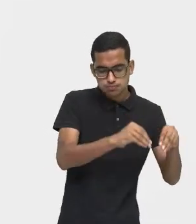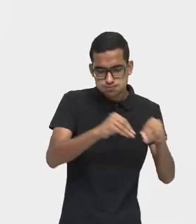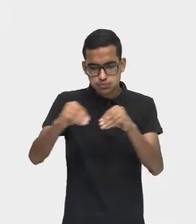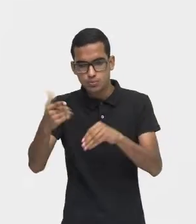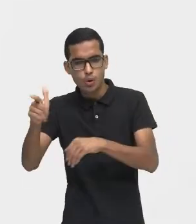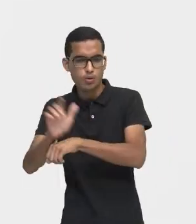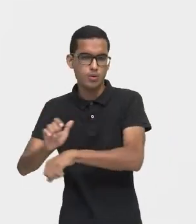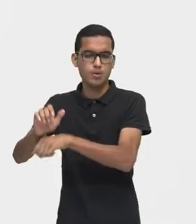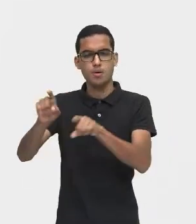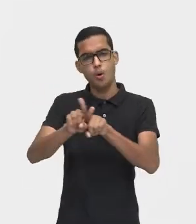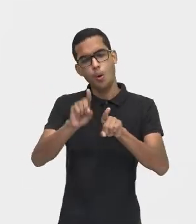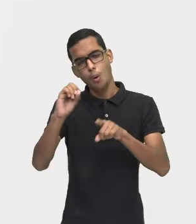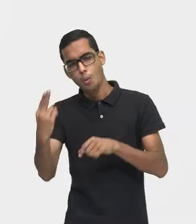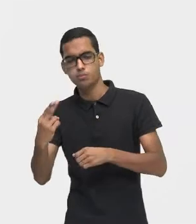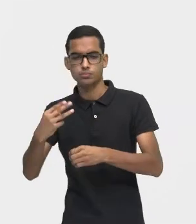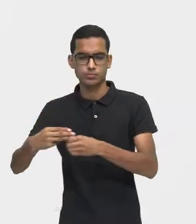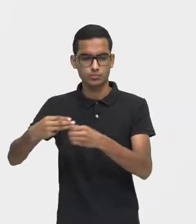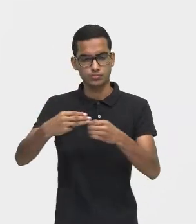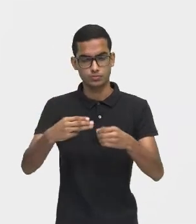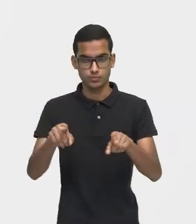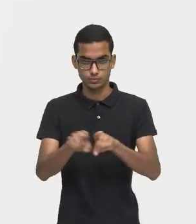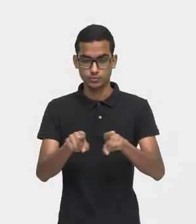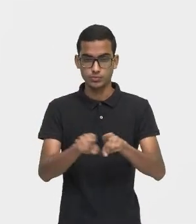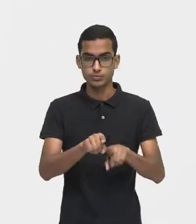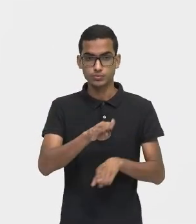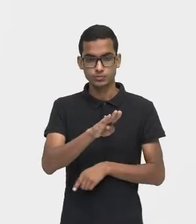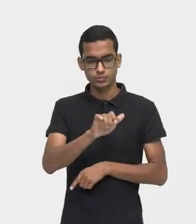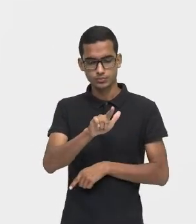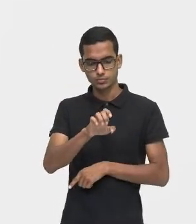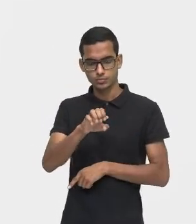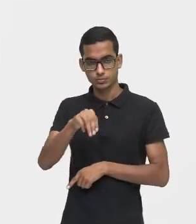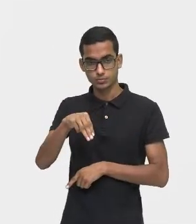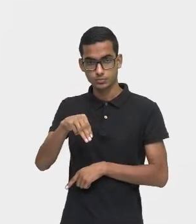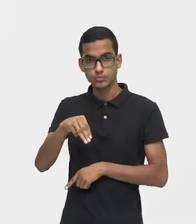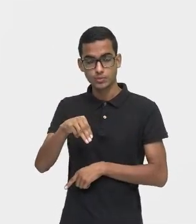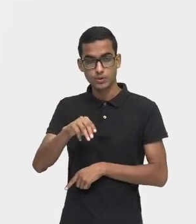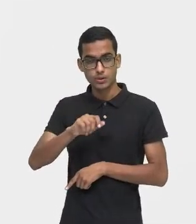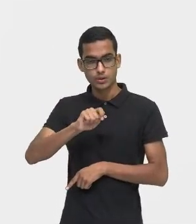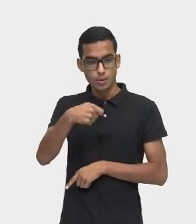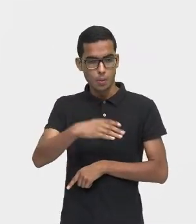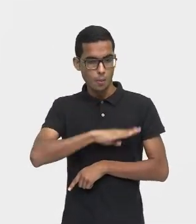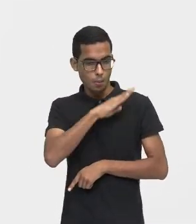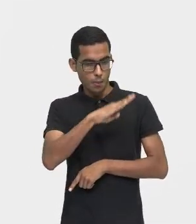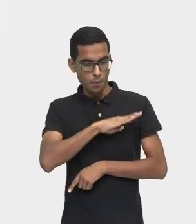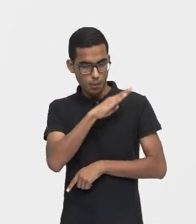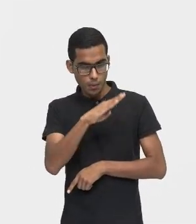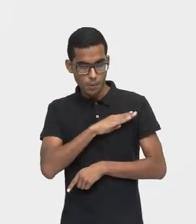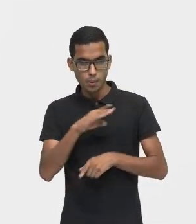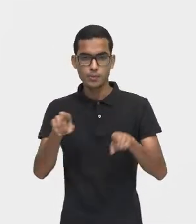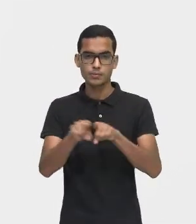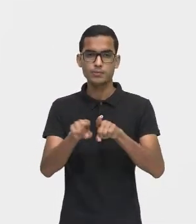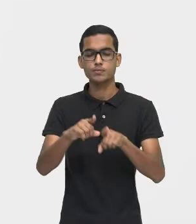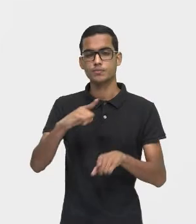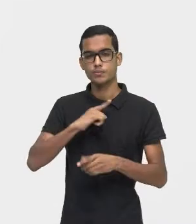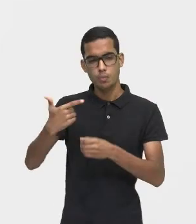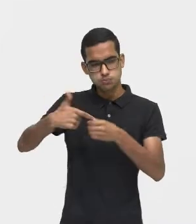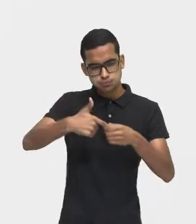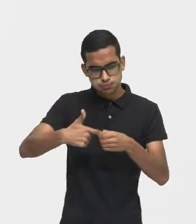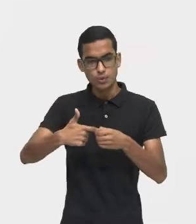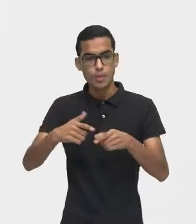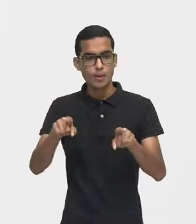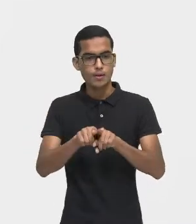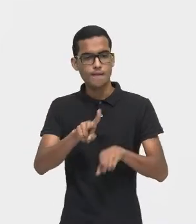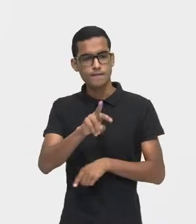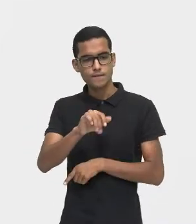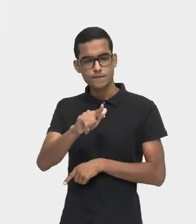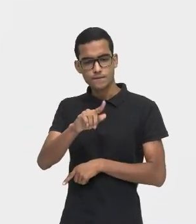Pará, vai levar carga geral e também combustível, tá? Vila do Conde, em Barcarena, também no Pará, vai